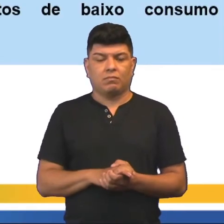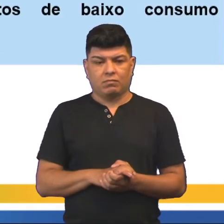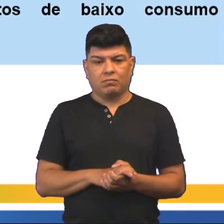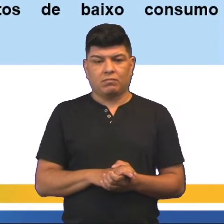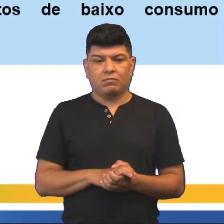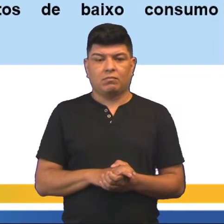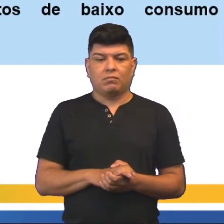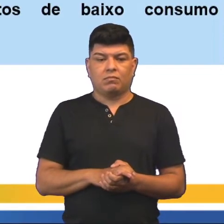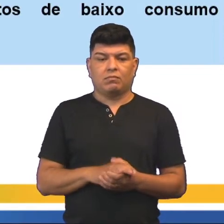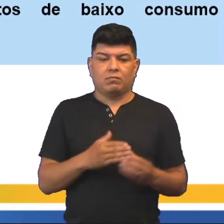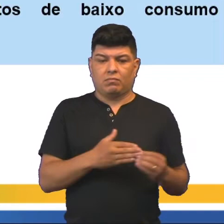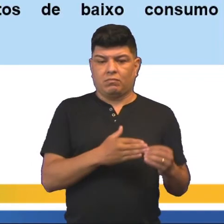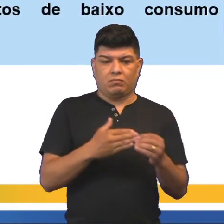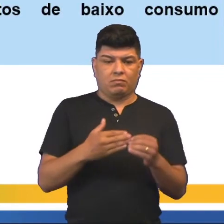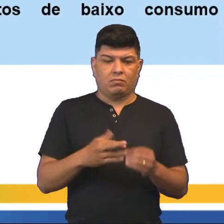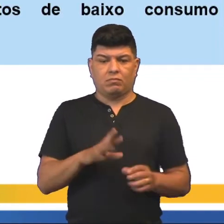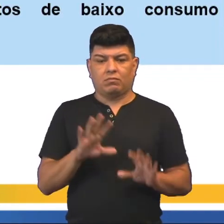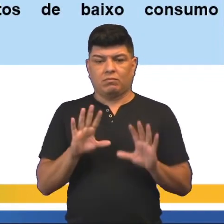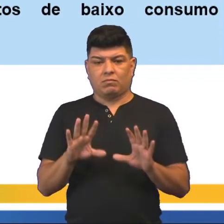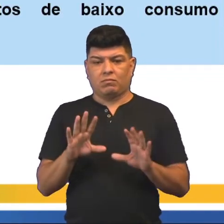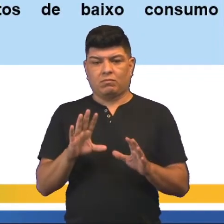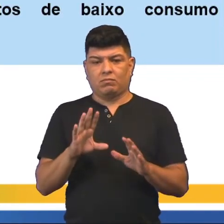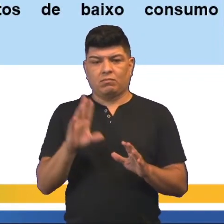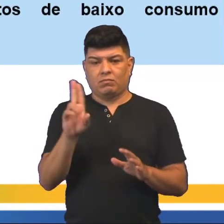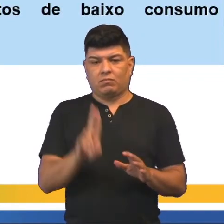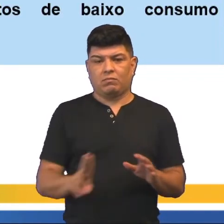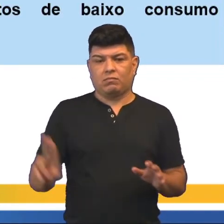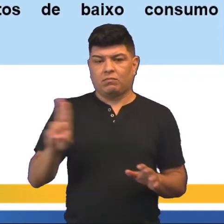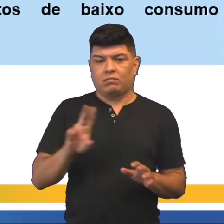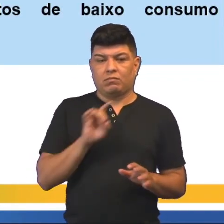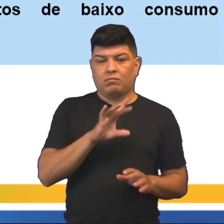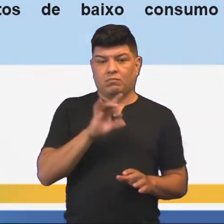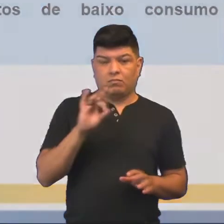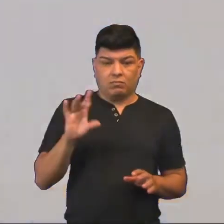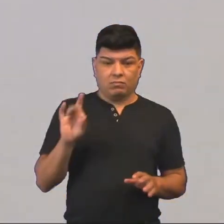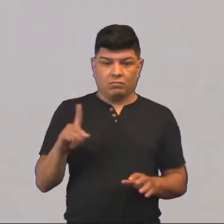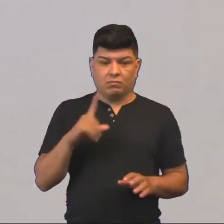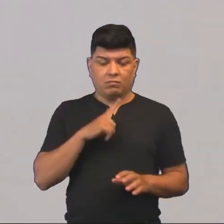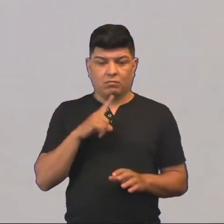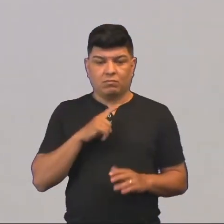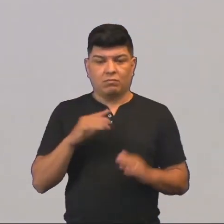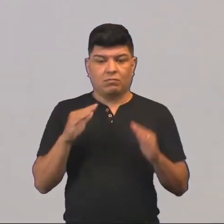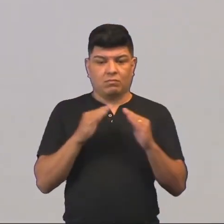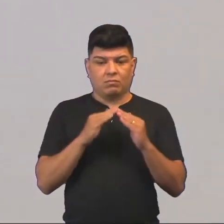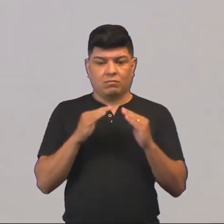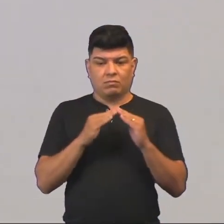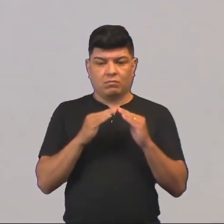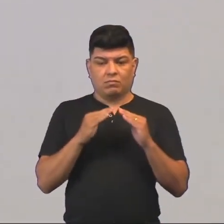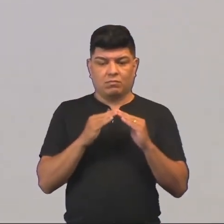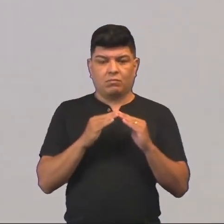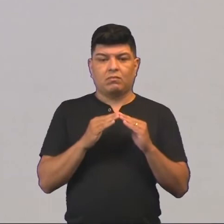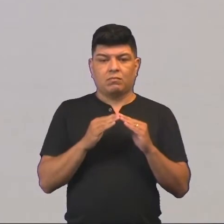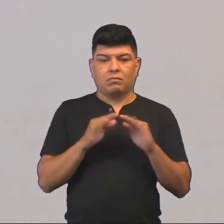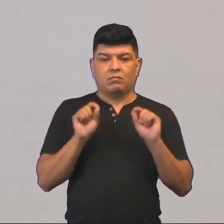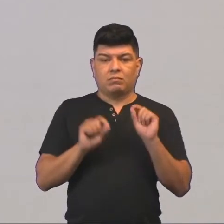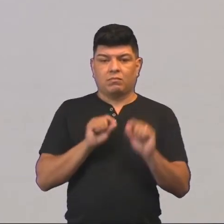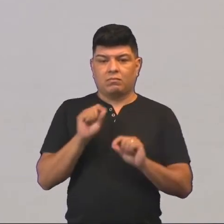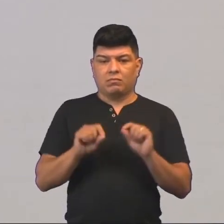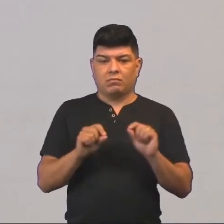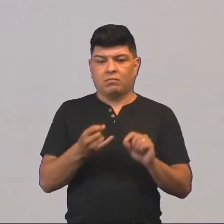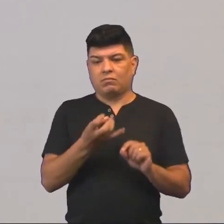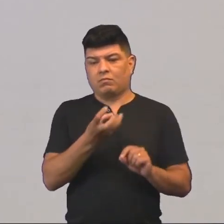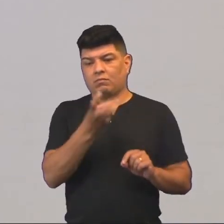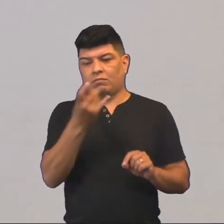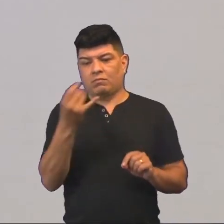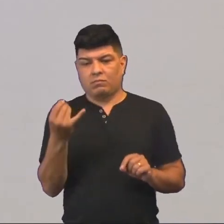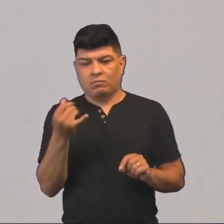aqui, o que vale a gente trazer a respeito desse consumo? Cada eletrodoméstico que a gente tem na nossa casa, né, demanda uma certa